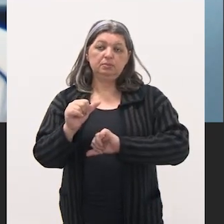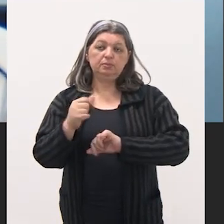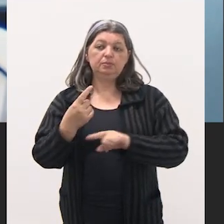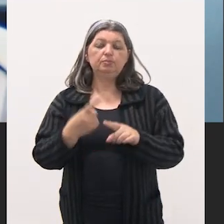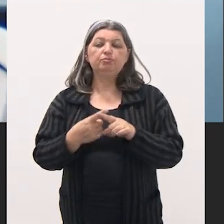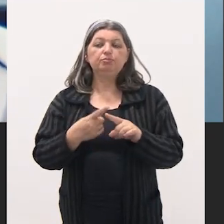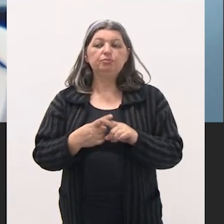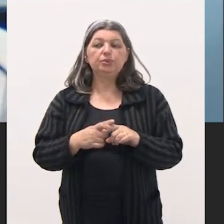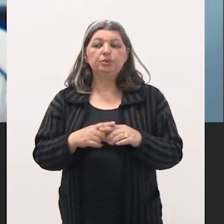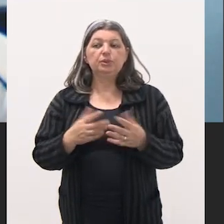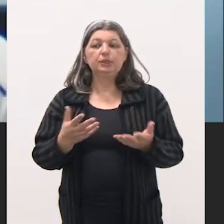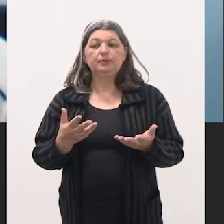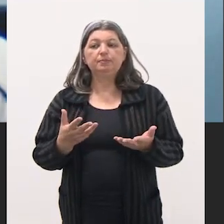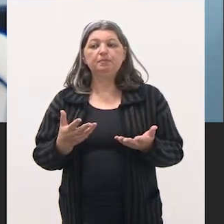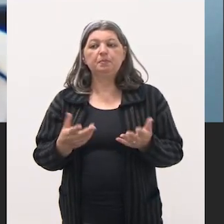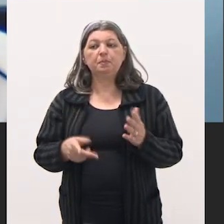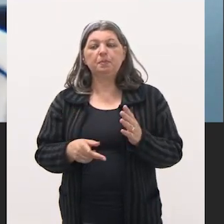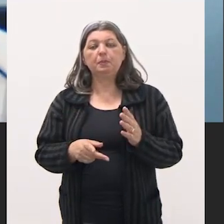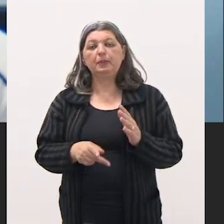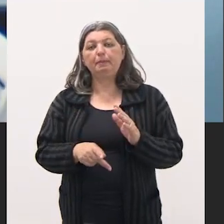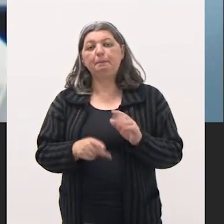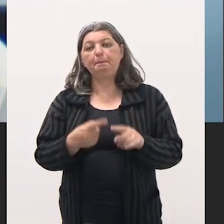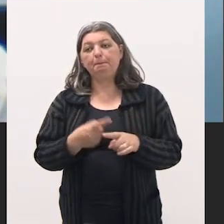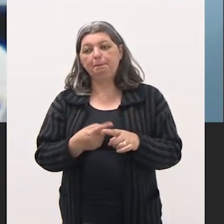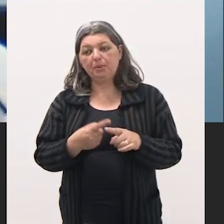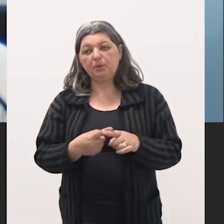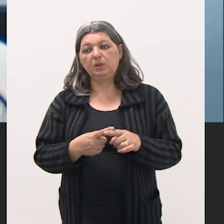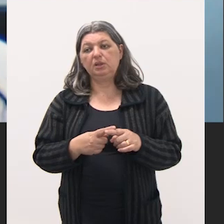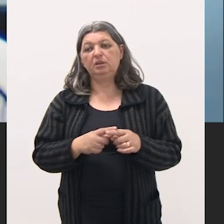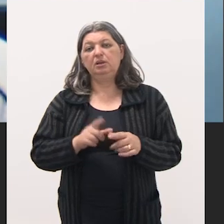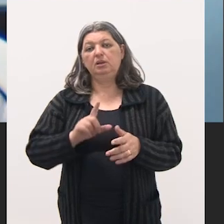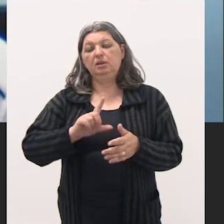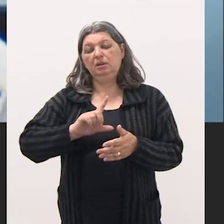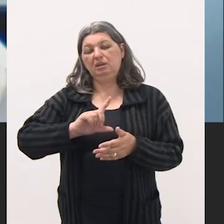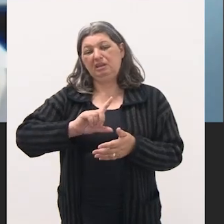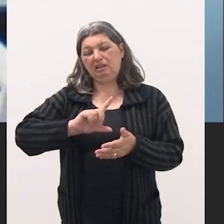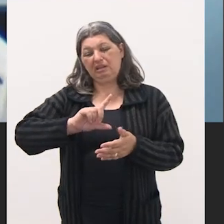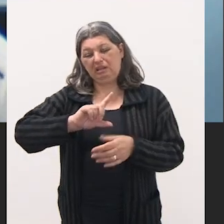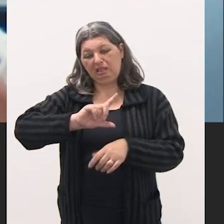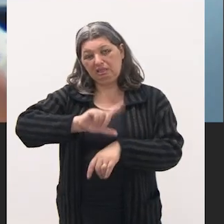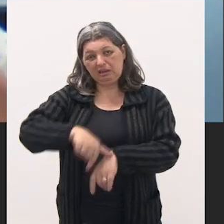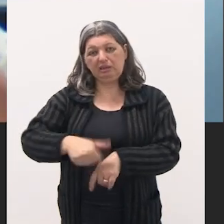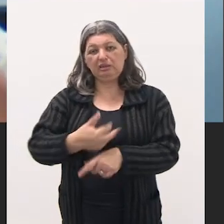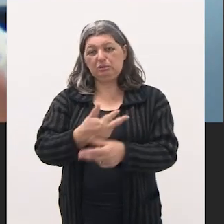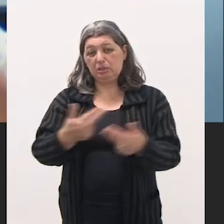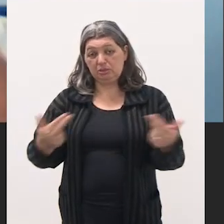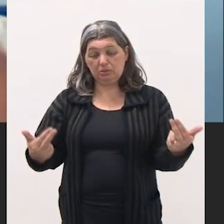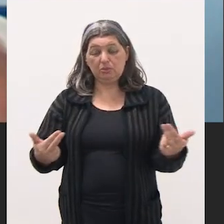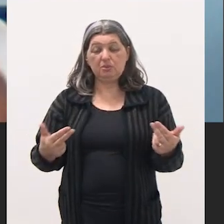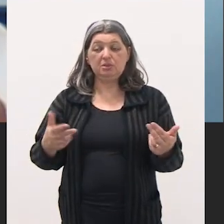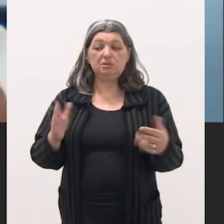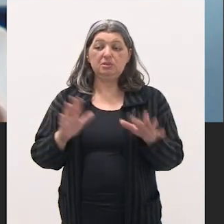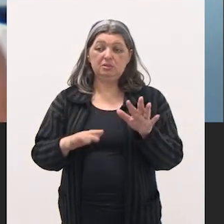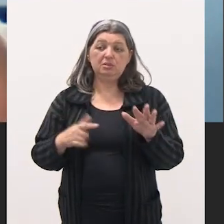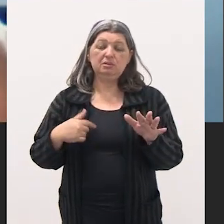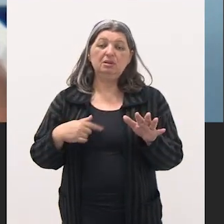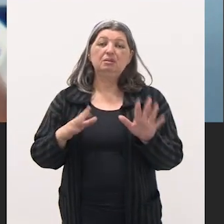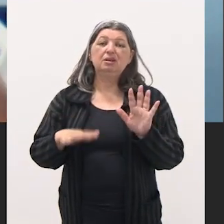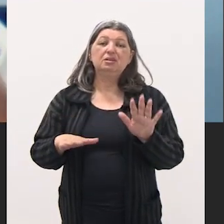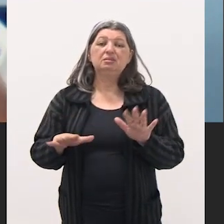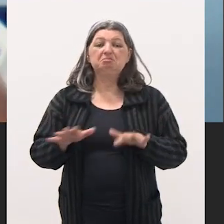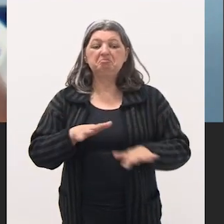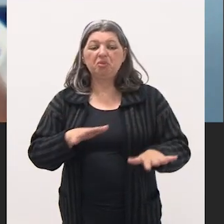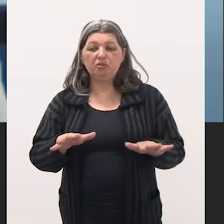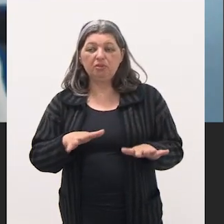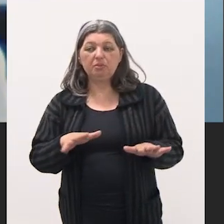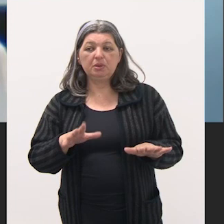porque o conservadorismo, o atraso, ele é muitas vezes um cadáver que toda hora se mexe para